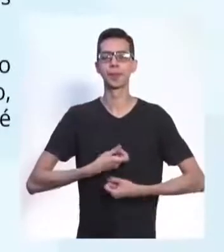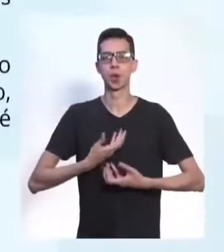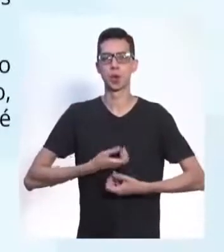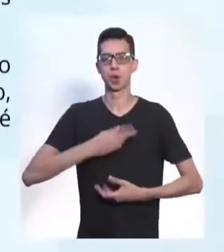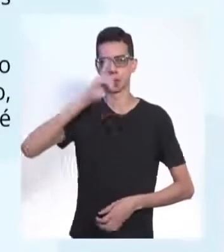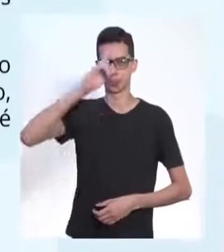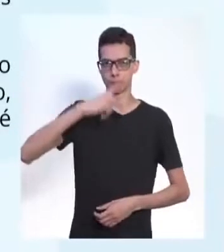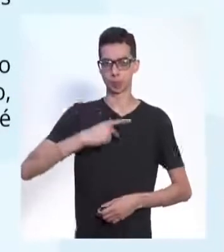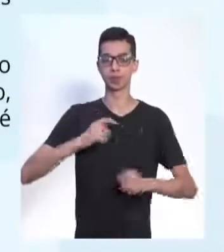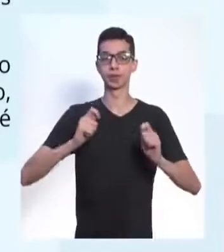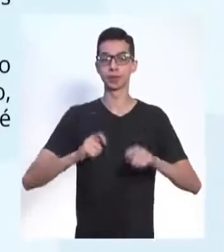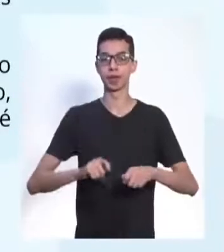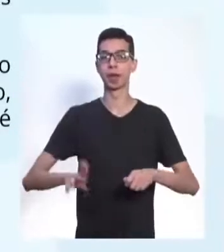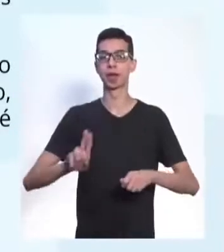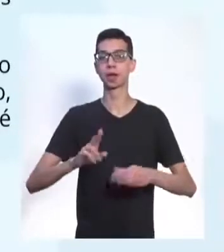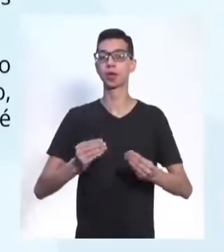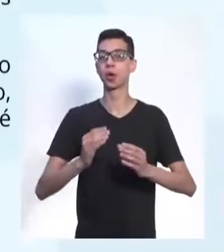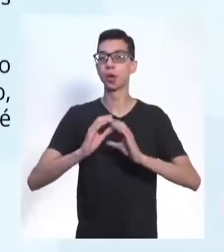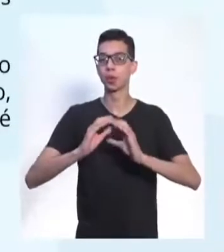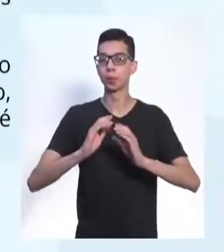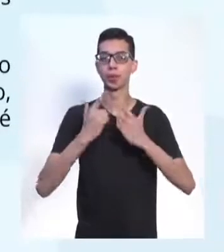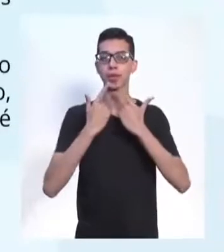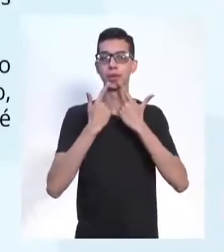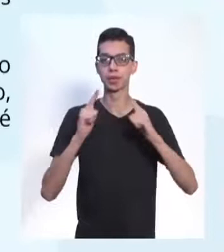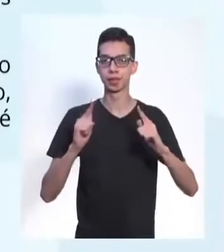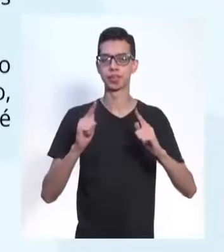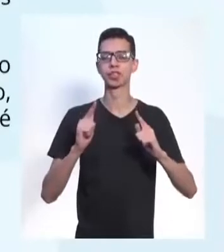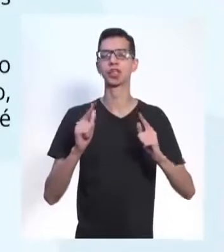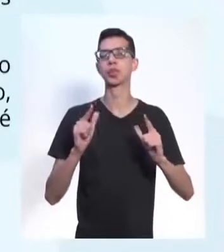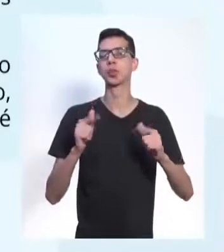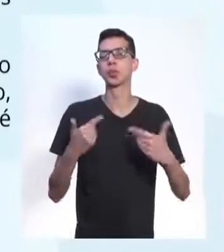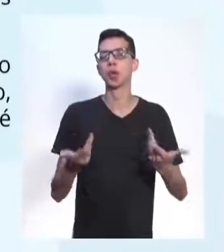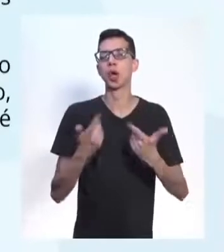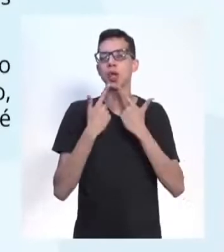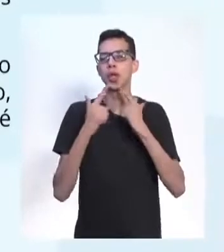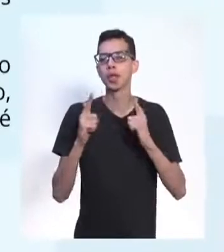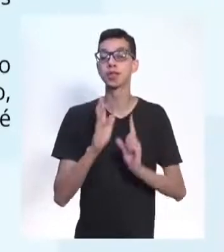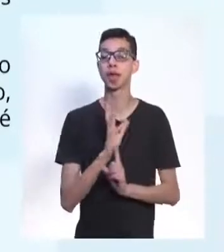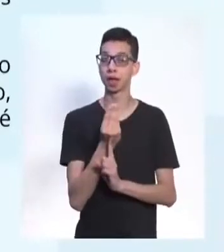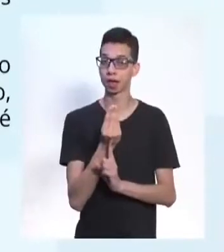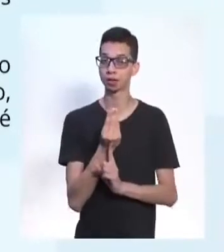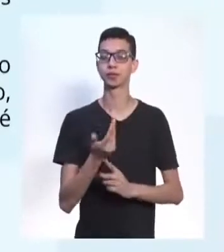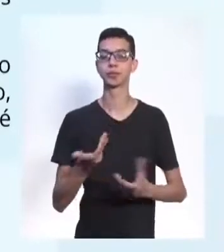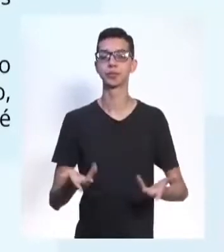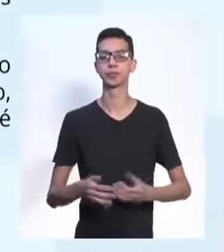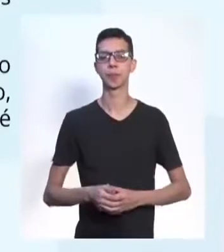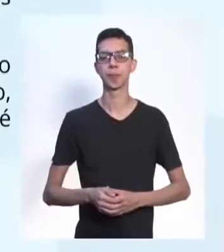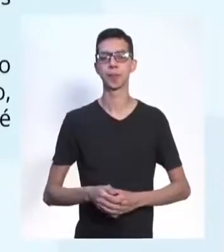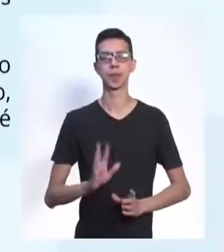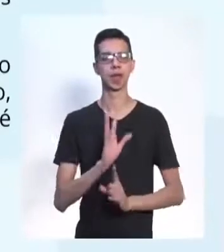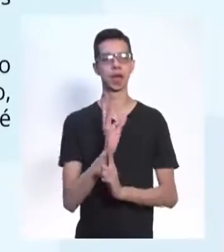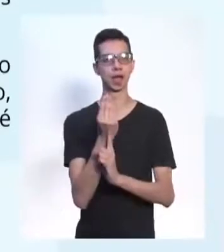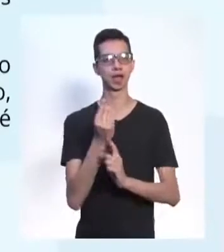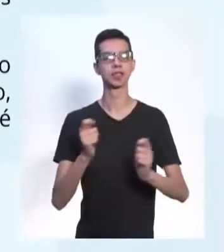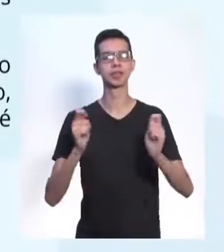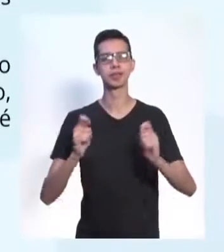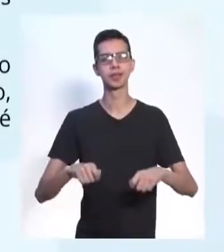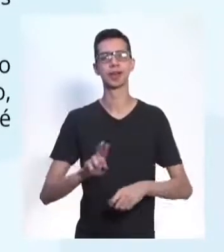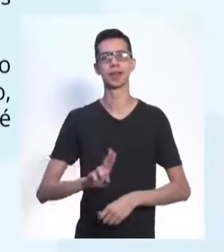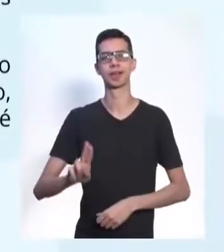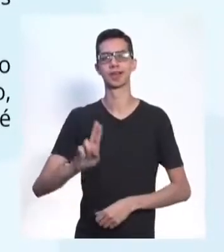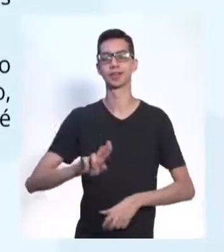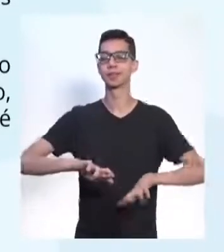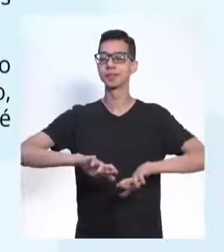pela linguagem da arte. Falamos sobre a dimensão da vida. A arte pode ser abordada e relacionada com cada uma das múltiplas dimensões da